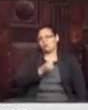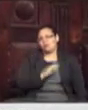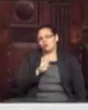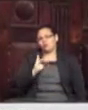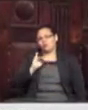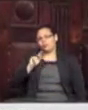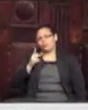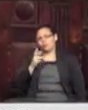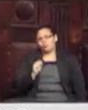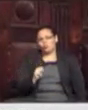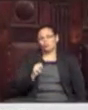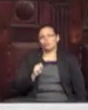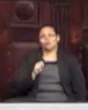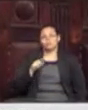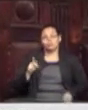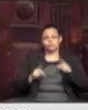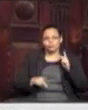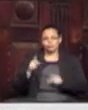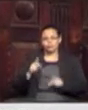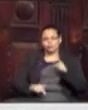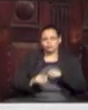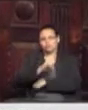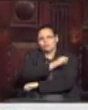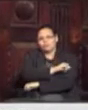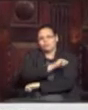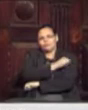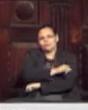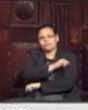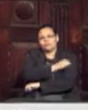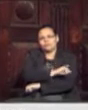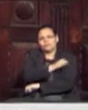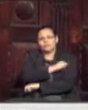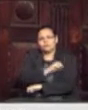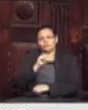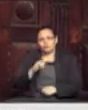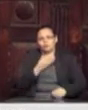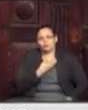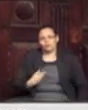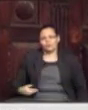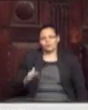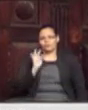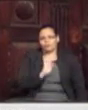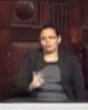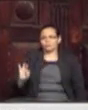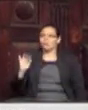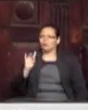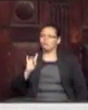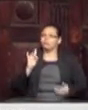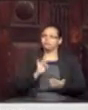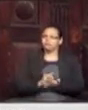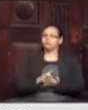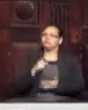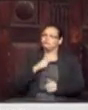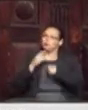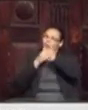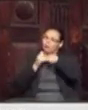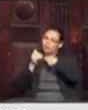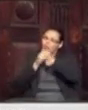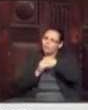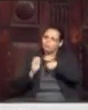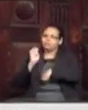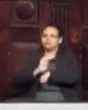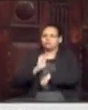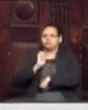de reais da população fluminense. Se o governo federal realmente tivesse carinho com o Estado do